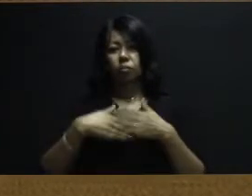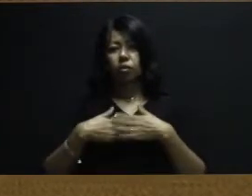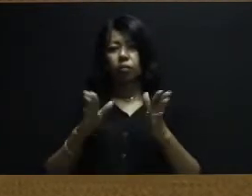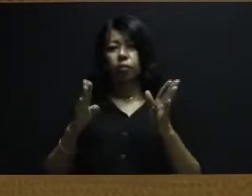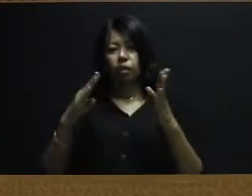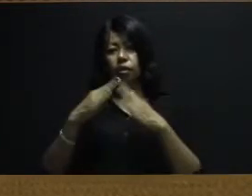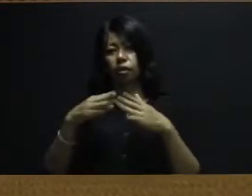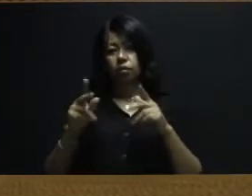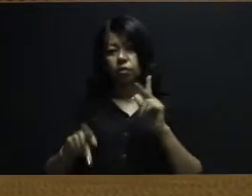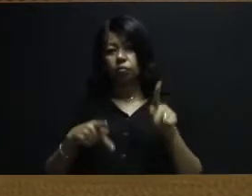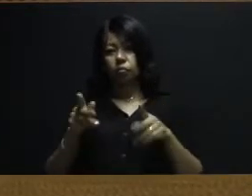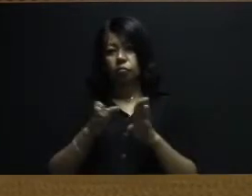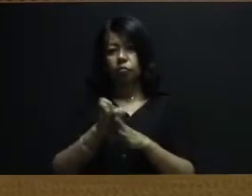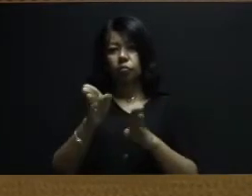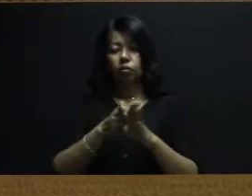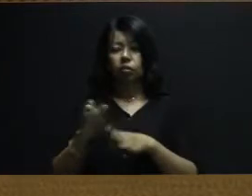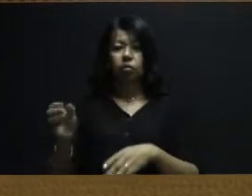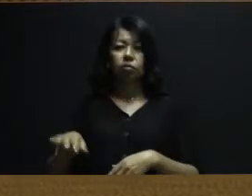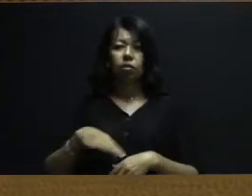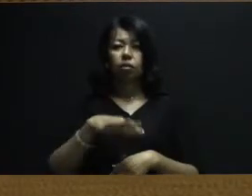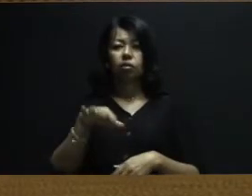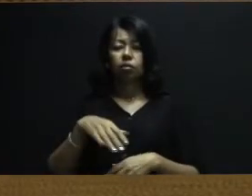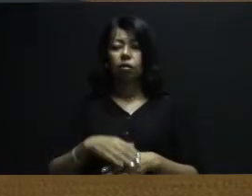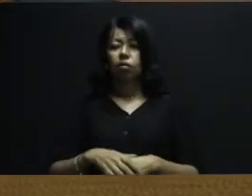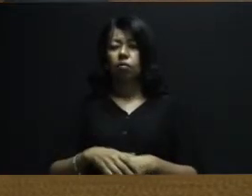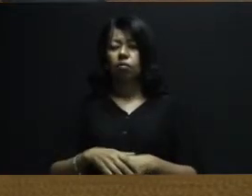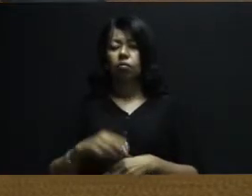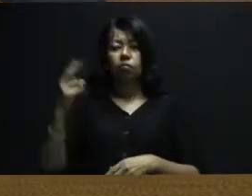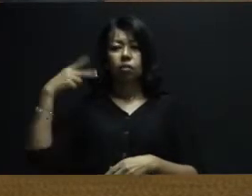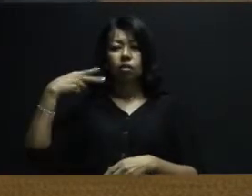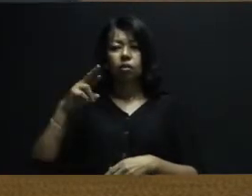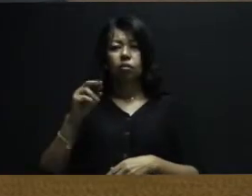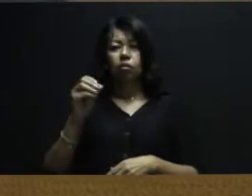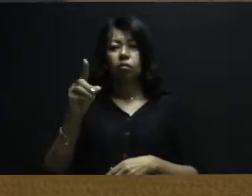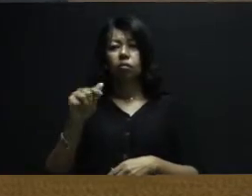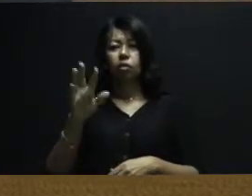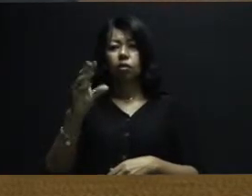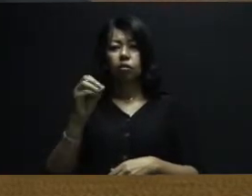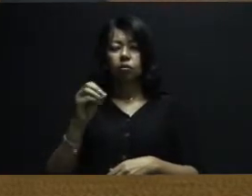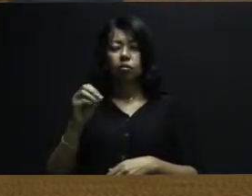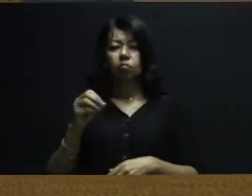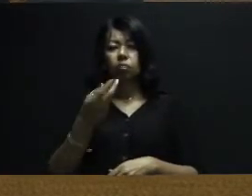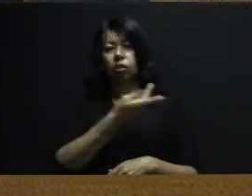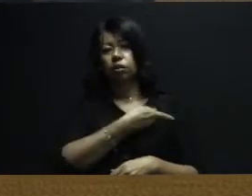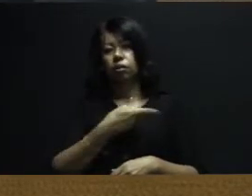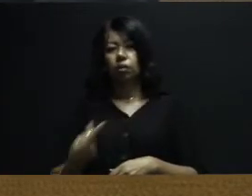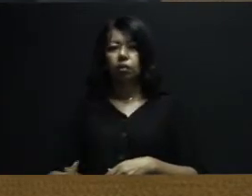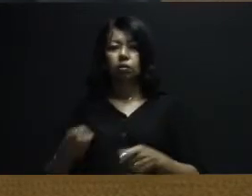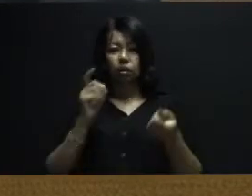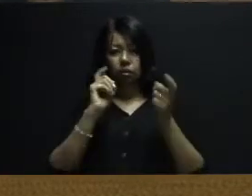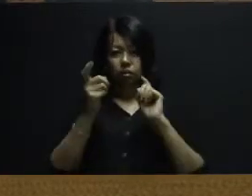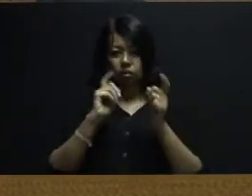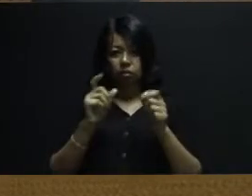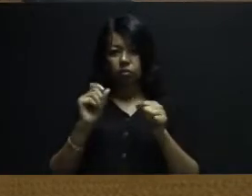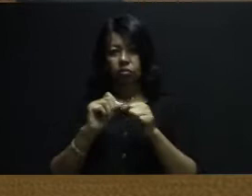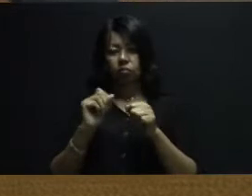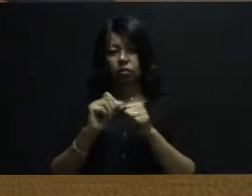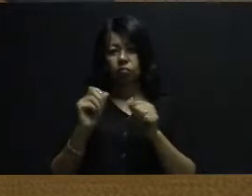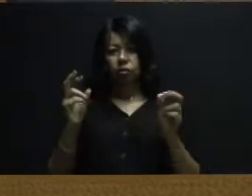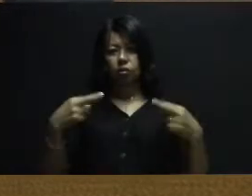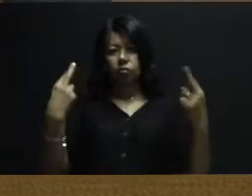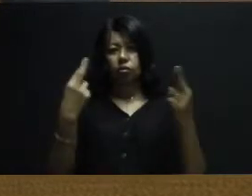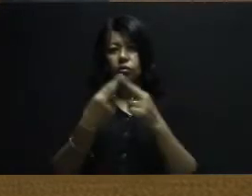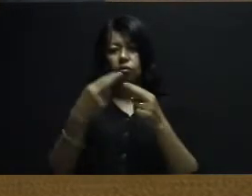para o Conselho Regional. Vereador Rodrigo Alemão, que está presidindo essa sessão, fizemos algumas reuniões, muito obrigado